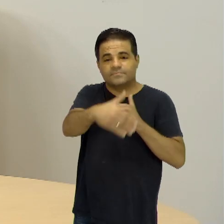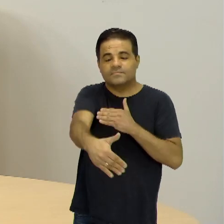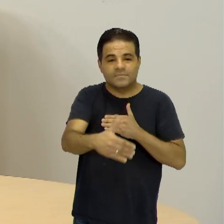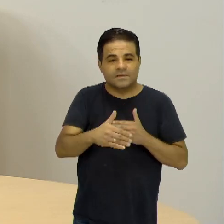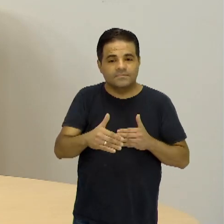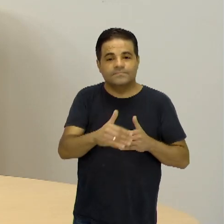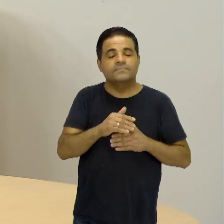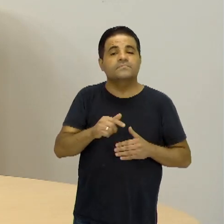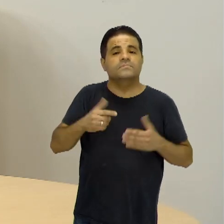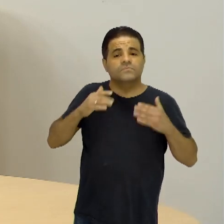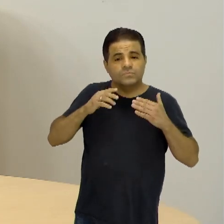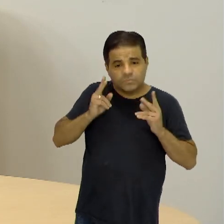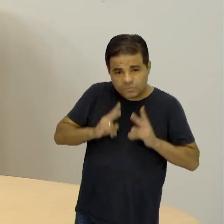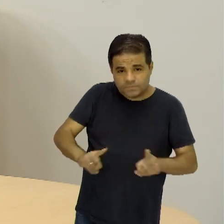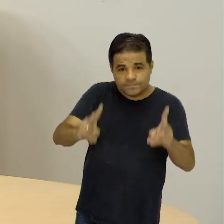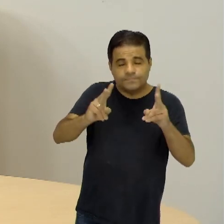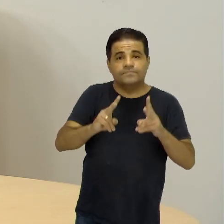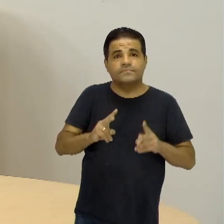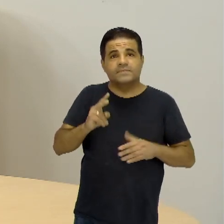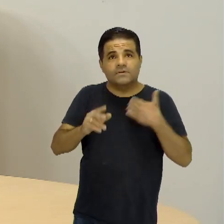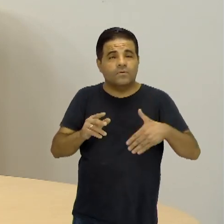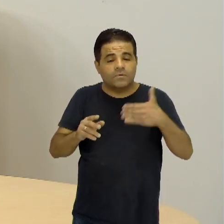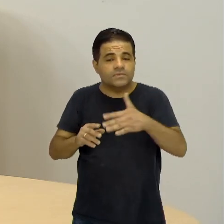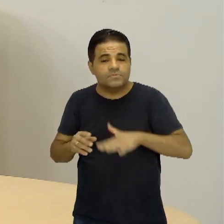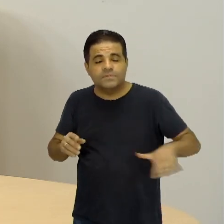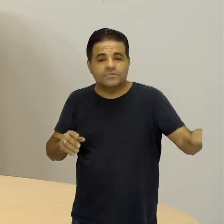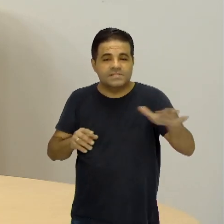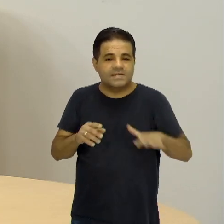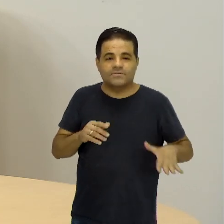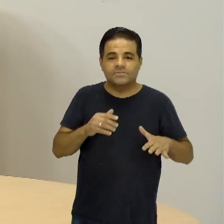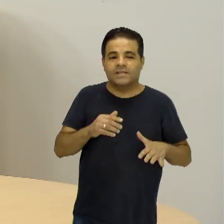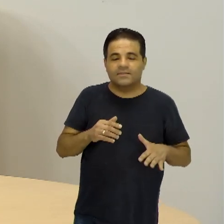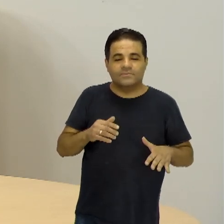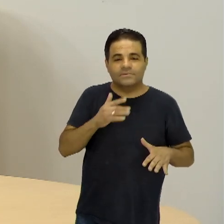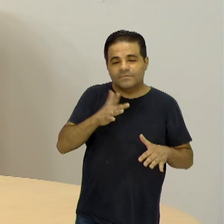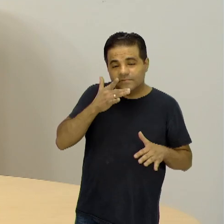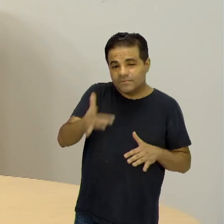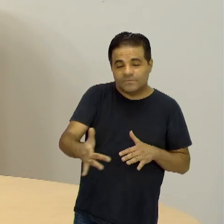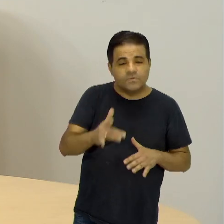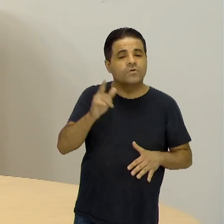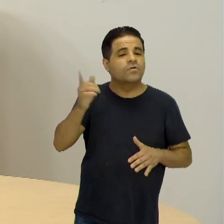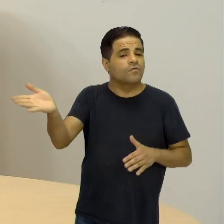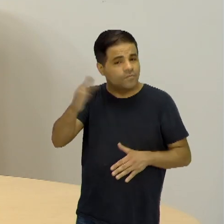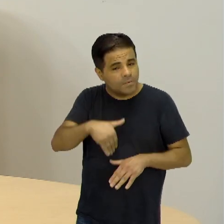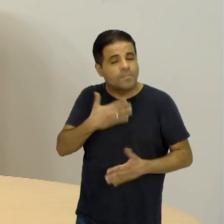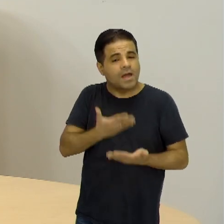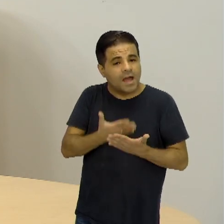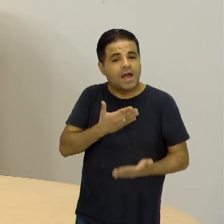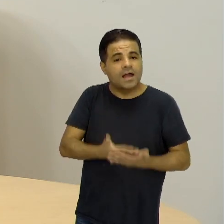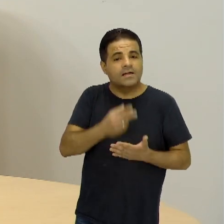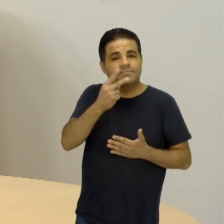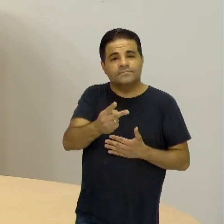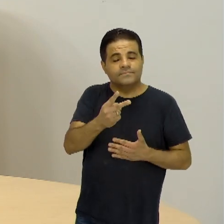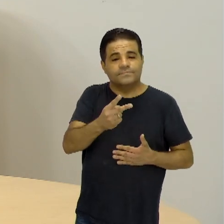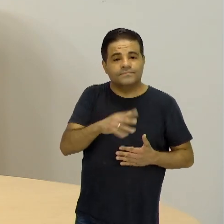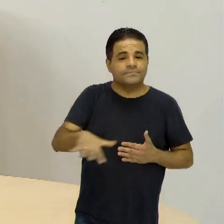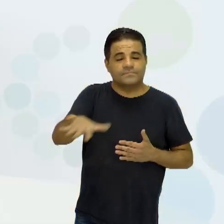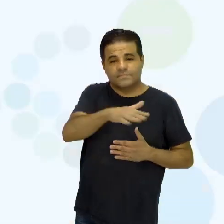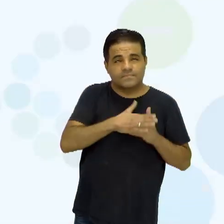continuação, senão você vai ficar boiando, hein? Então, precisa assistir a aula 1. E vamos para a aula 2 hoje, que